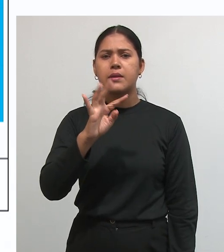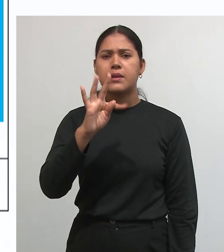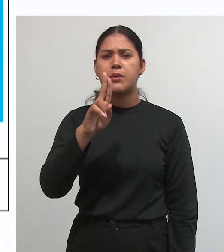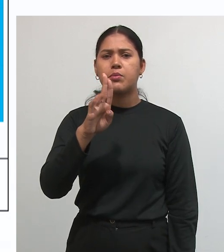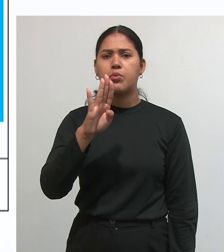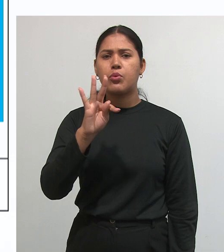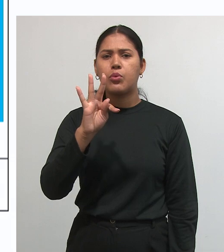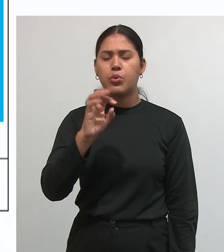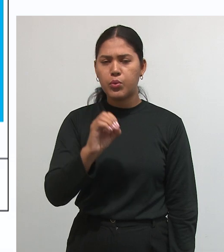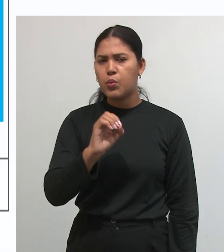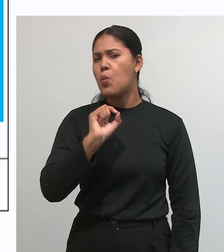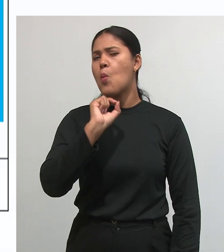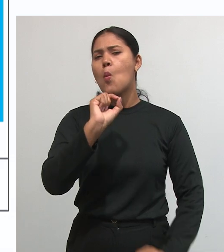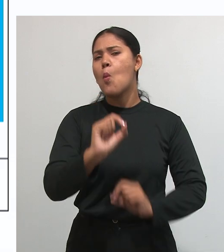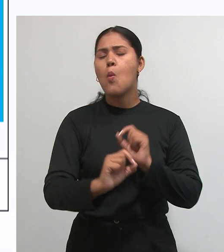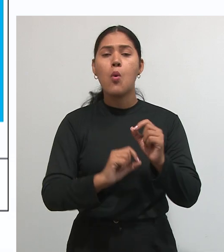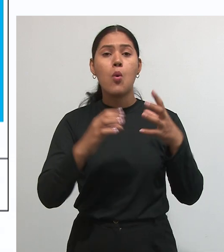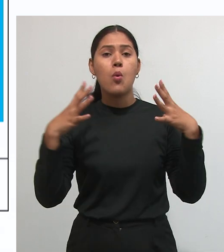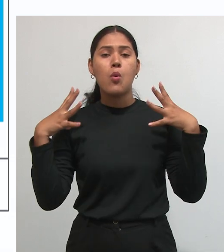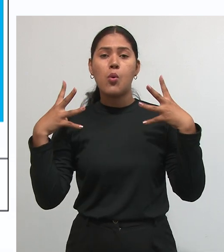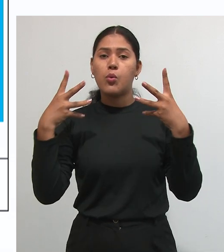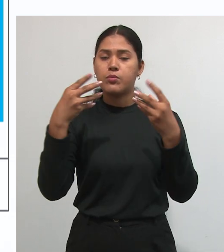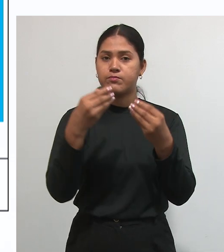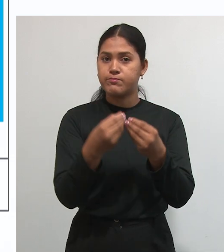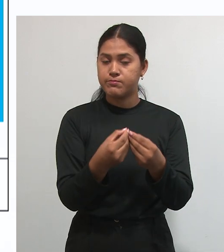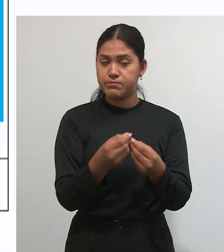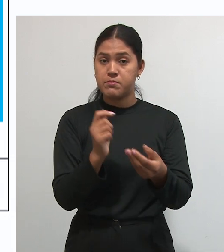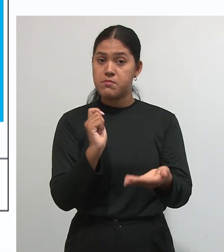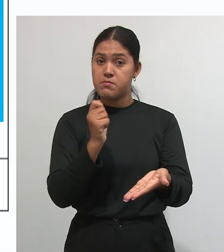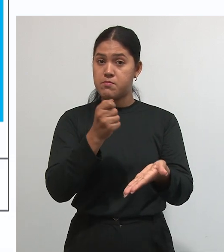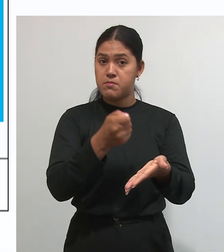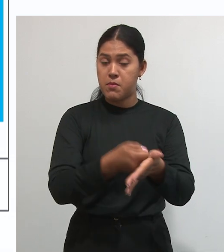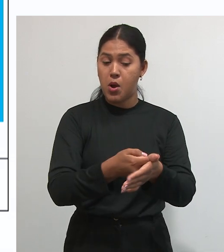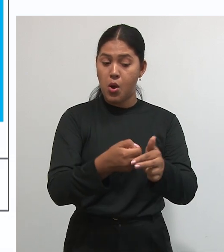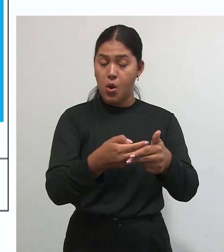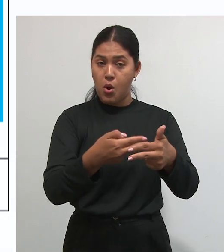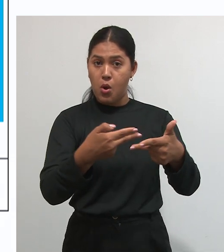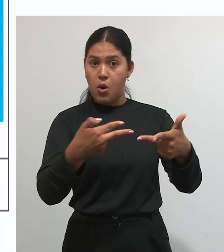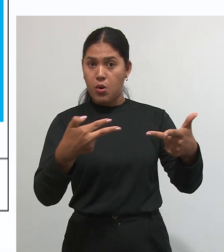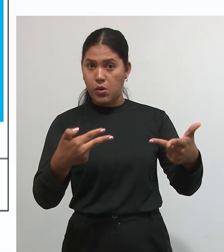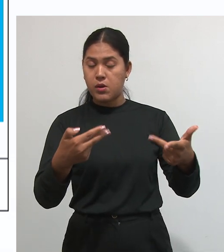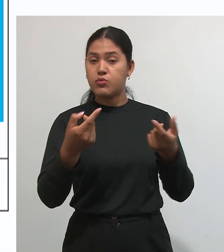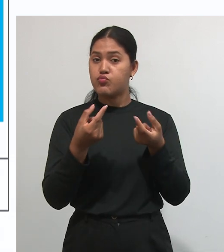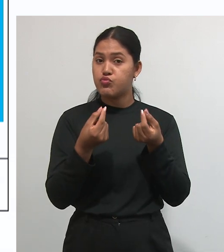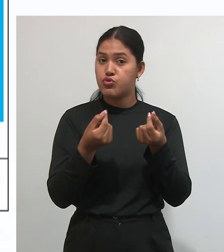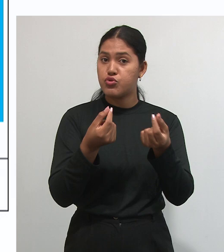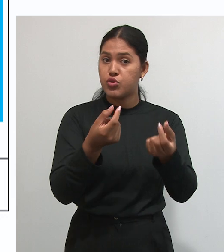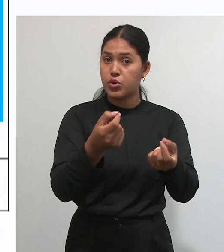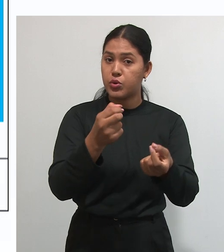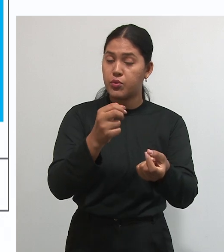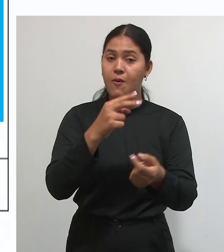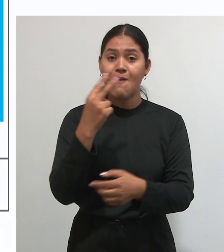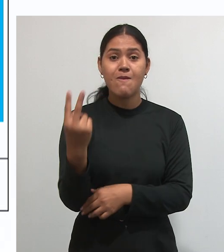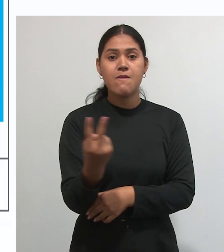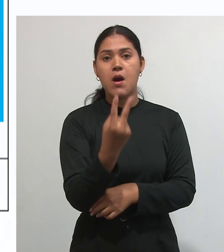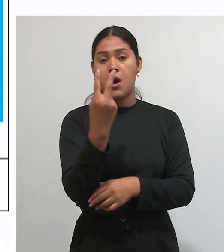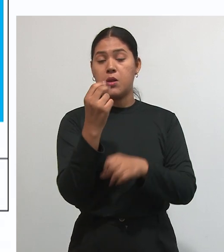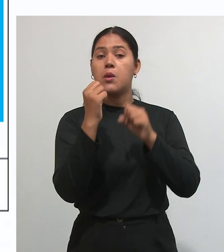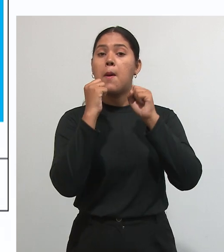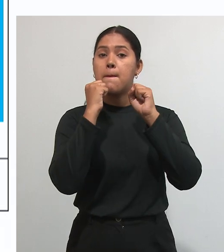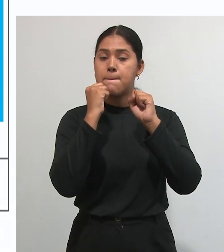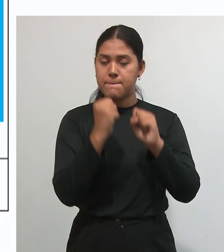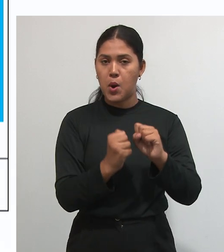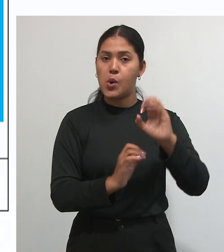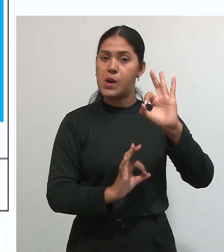de tributos, né, segundo a MICASP, que é toda prestação pecuniária compulsória em moeda cujo o valor nela se